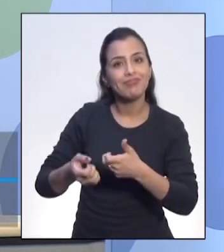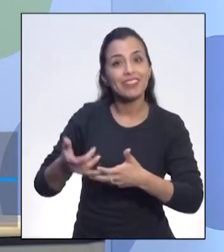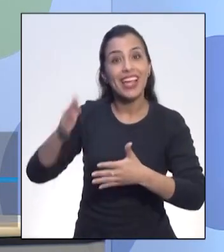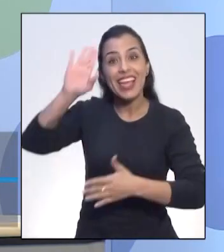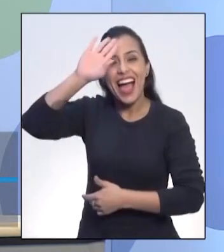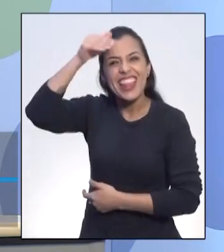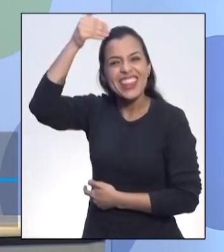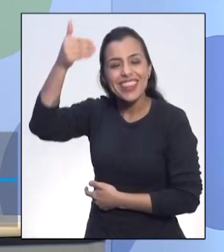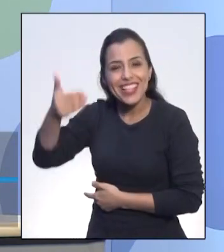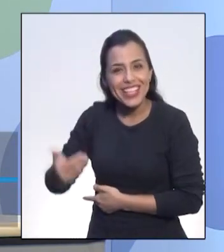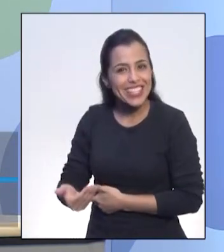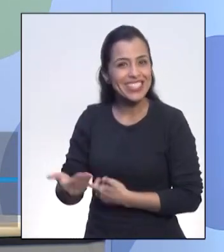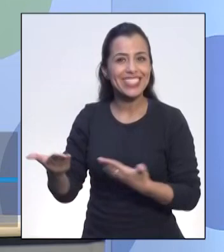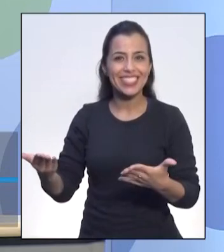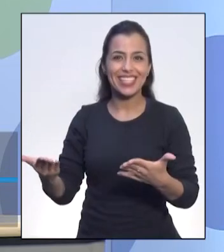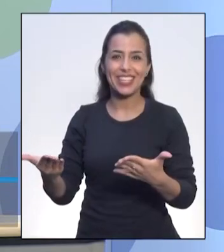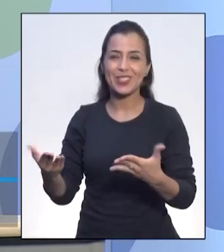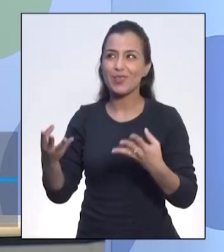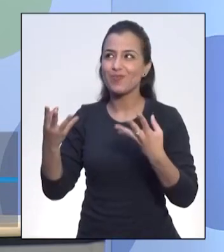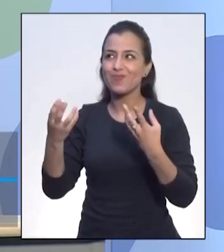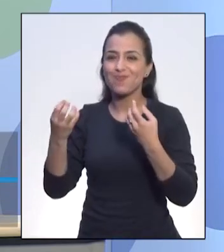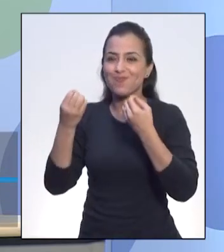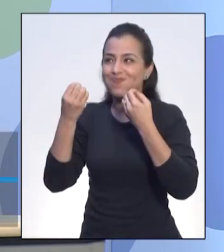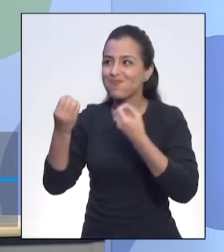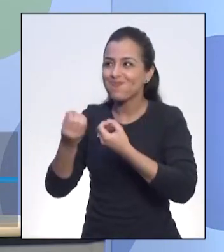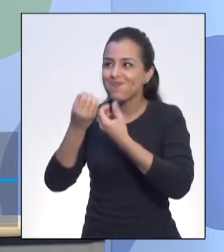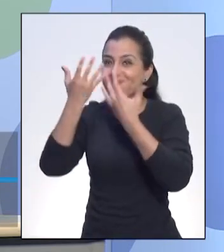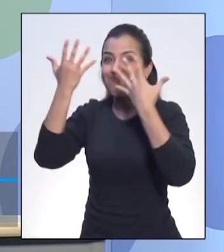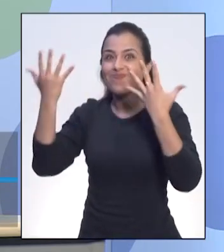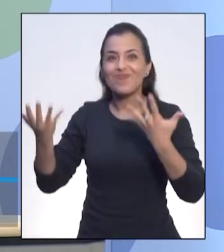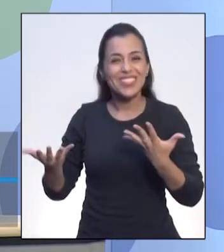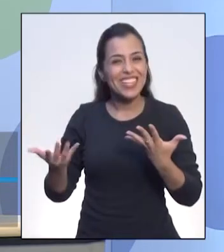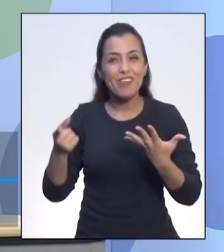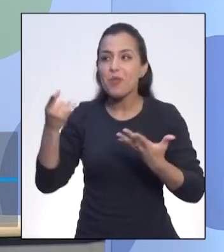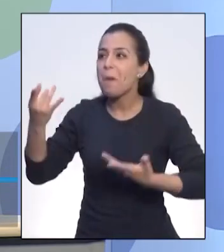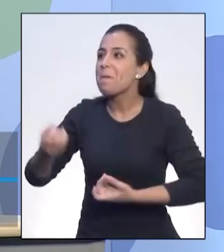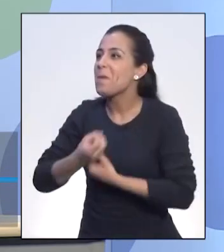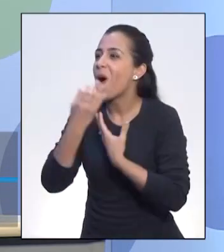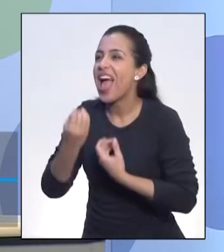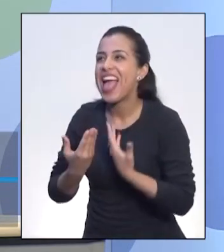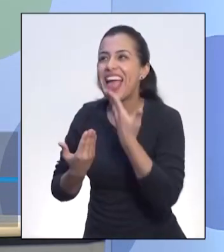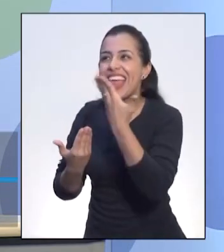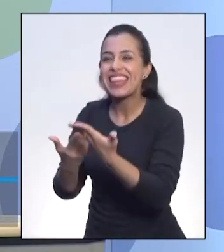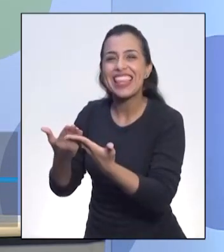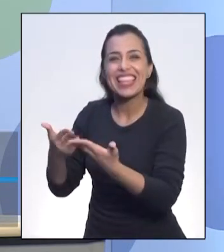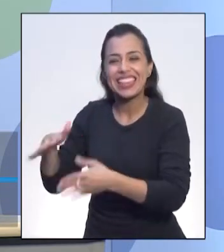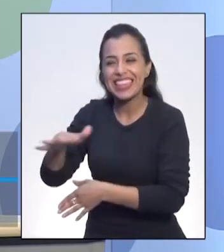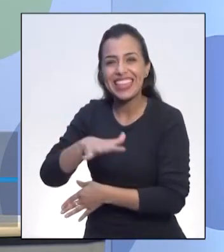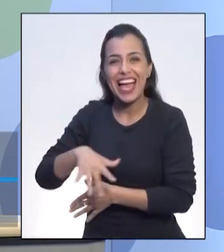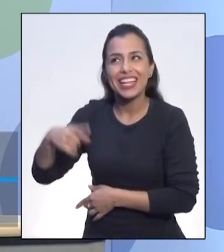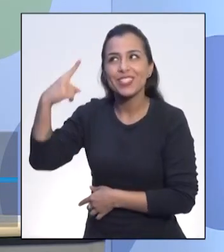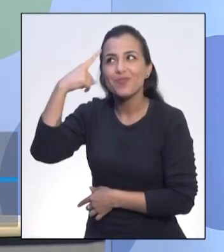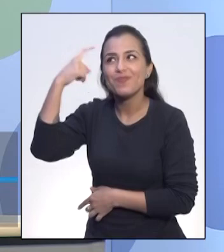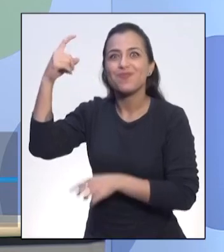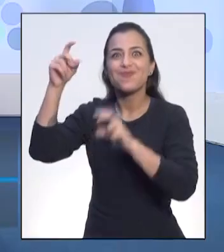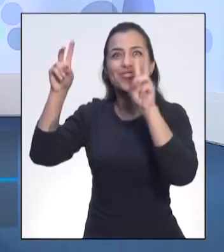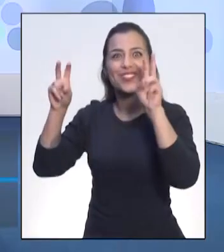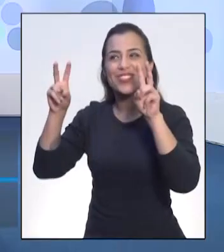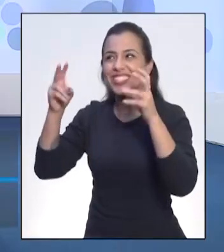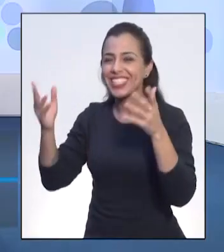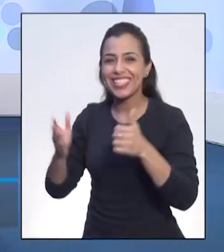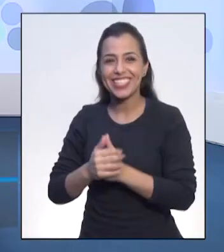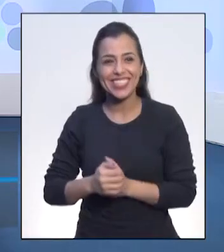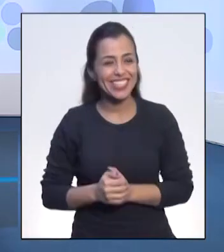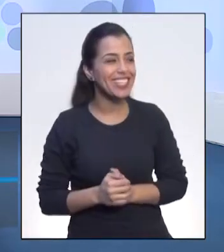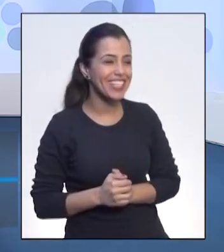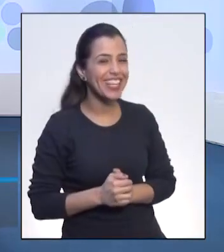enaltecendo o seu brilhantismo. Marconi, você é um poeta na arte de criar títulos de aula. Obrigado. Confesso